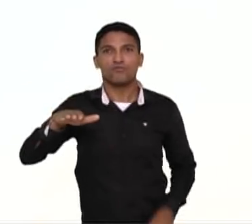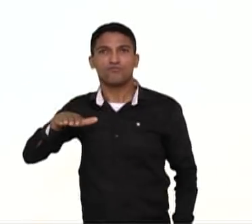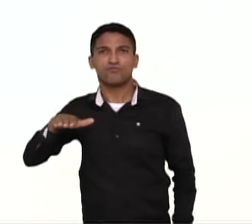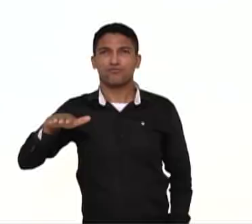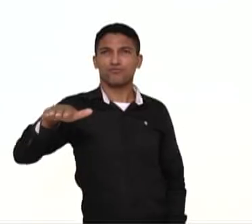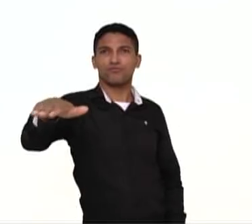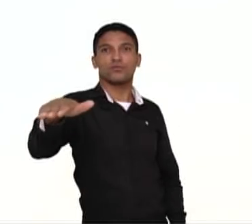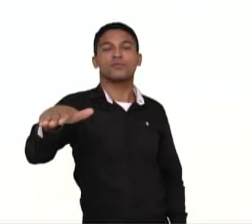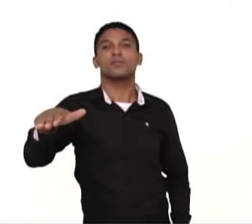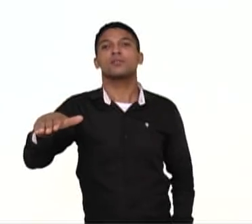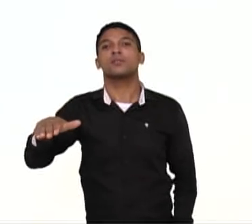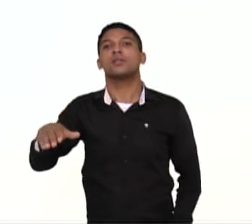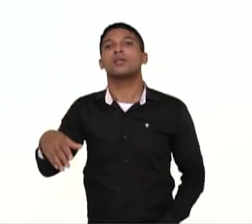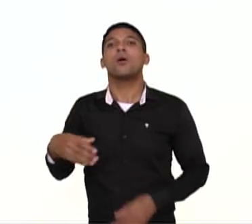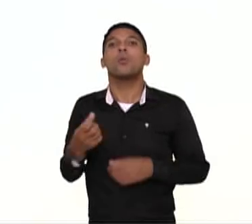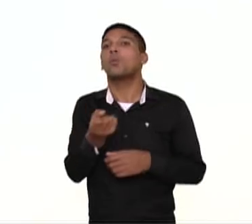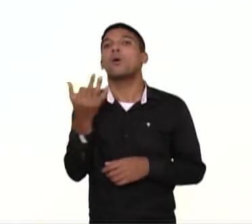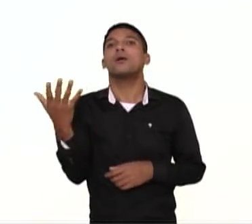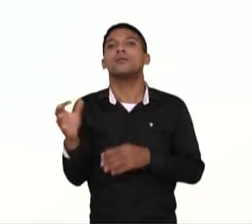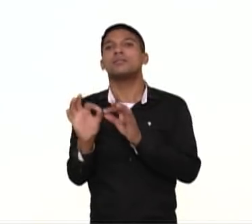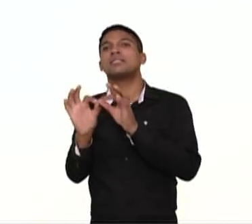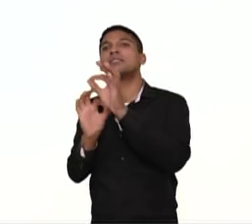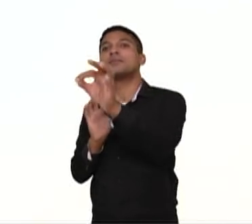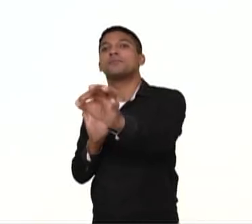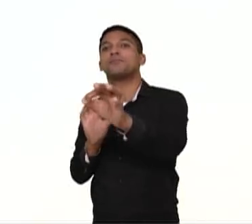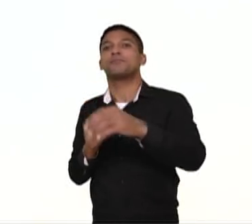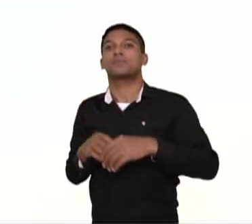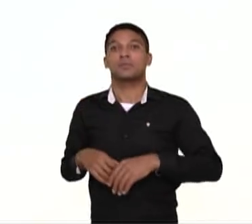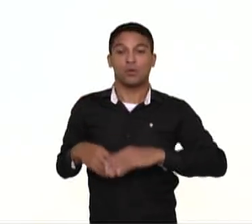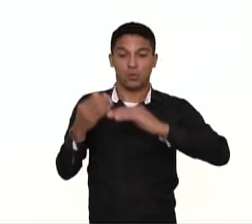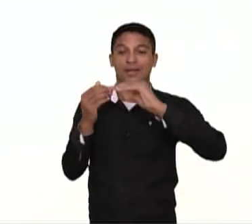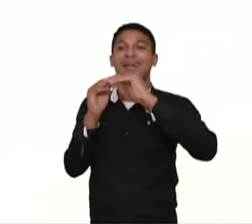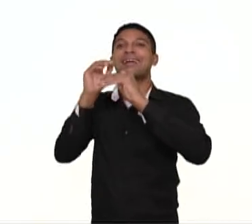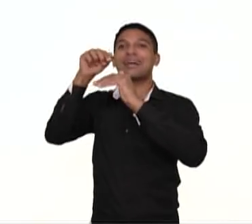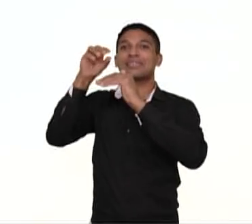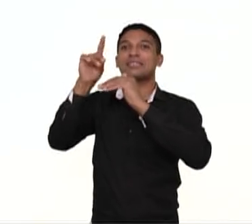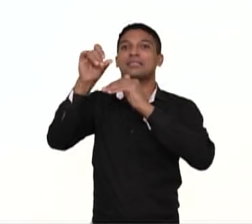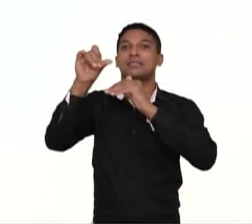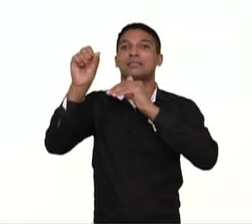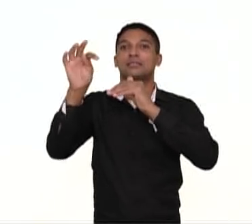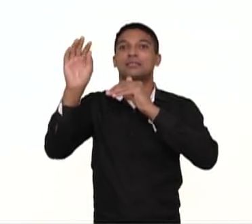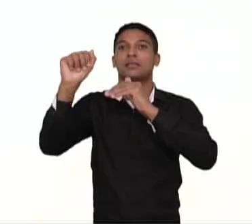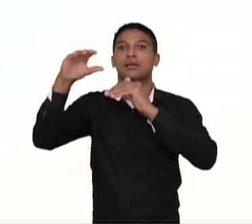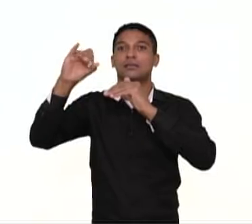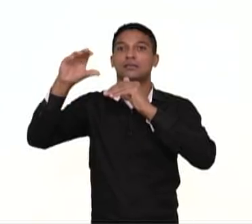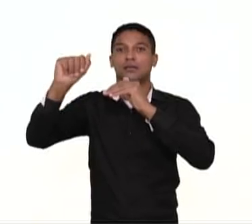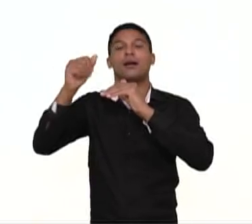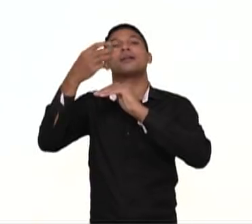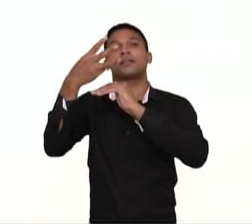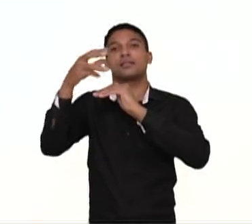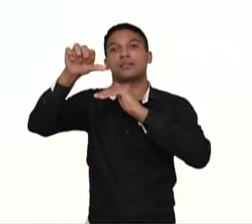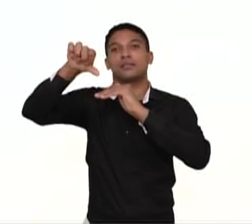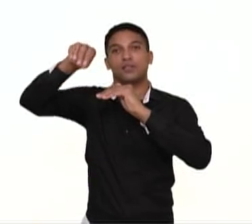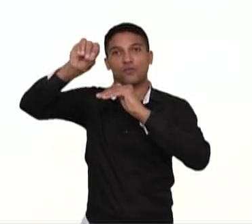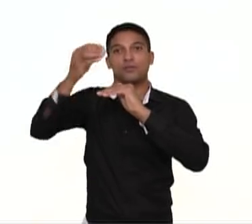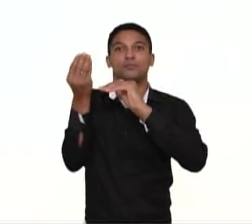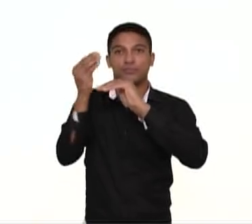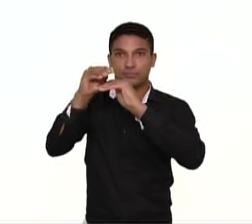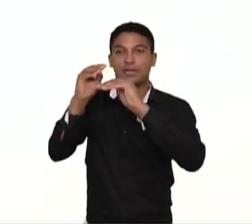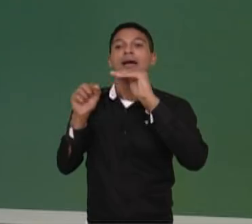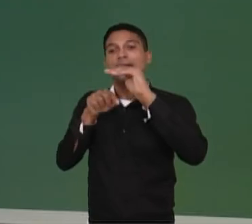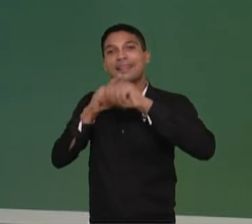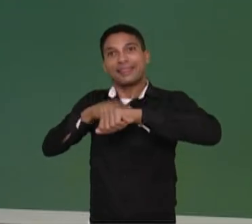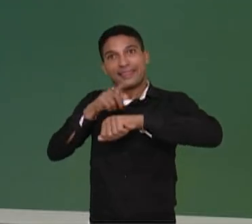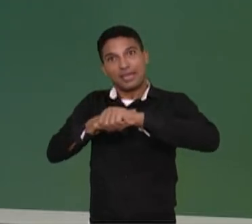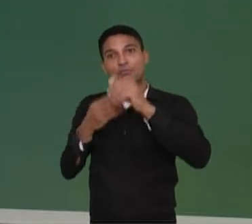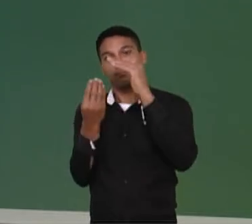390 vai ocupar a posição da distância, a velocidade média é 65, o tempo vem para cá multiplicando 65, e o 65